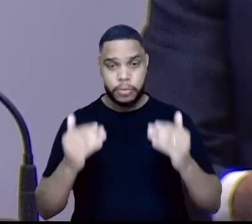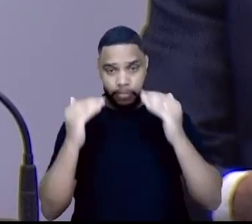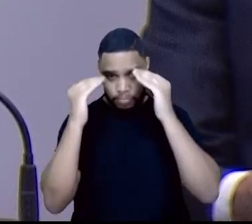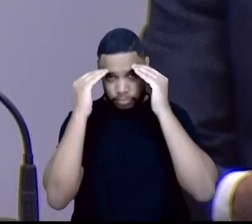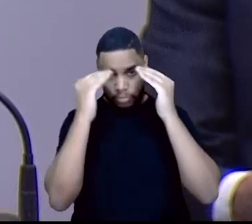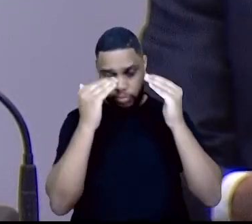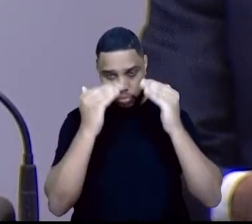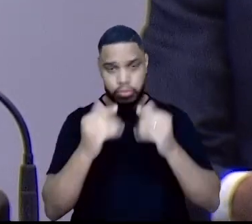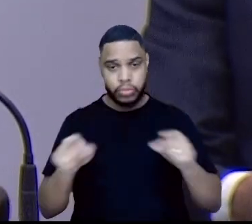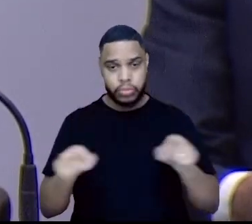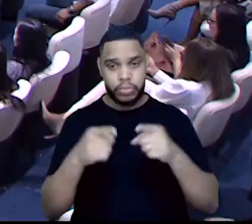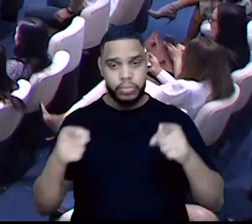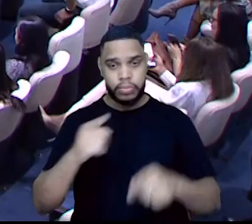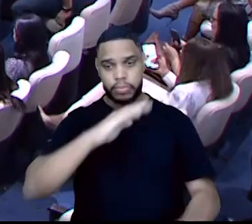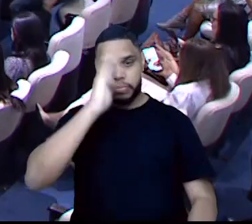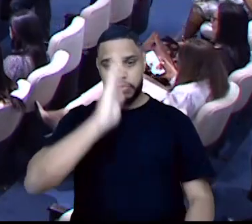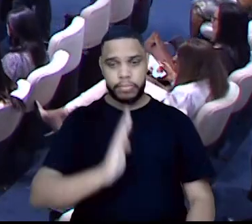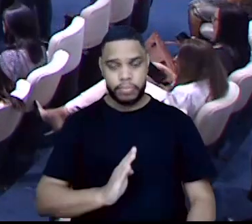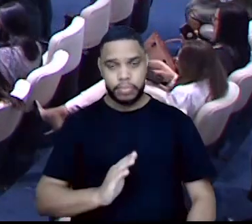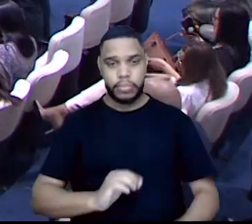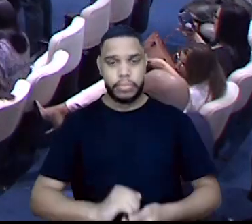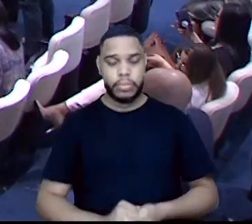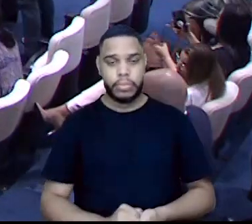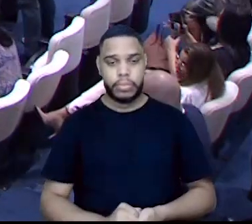execução do hino nacional.